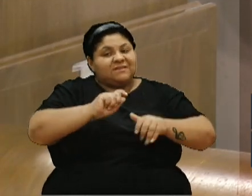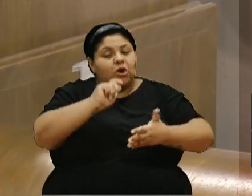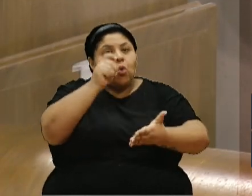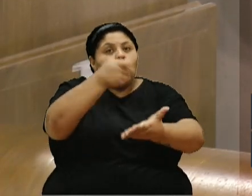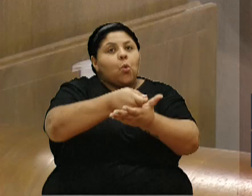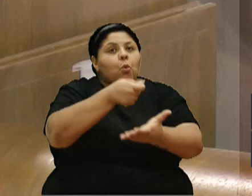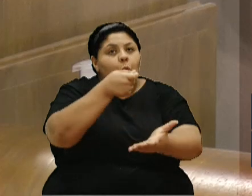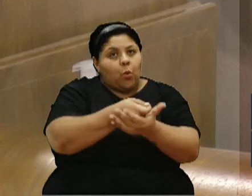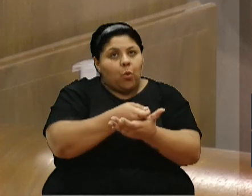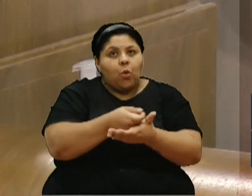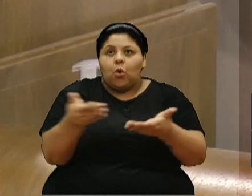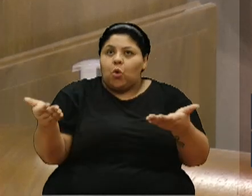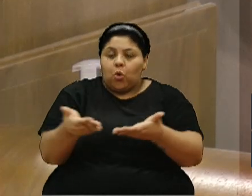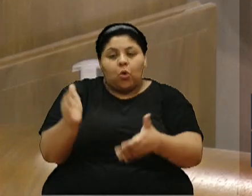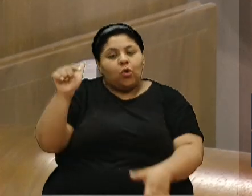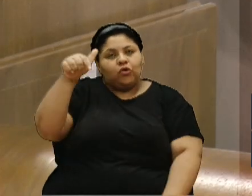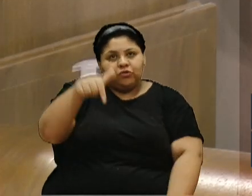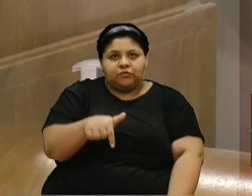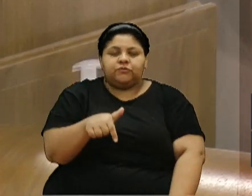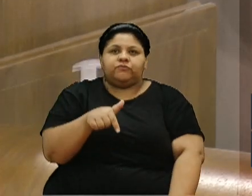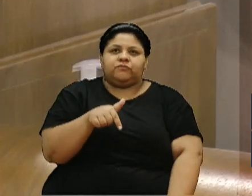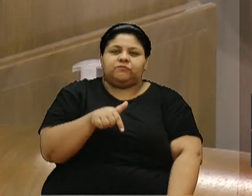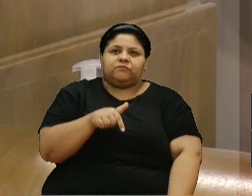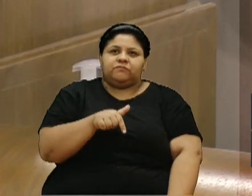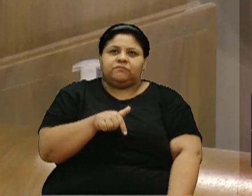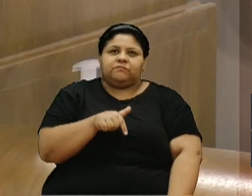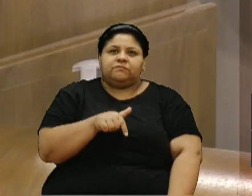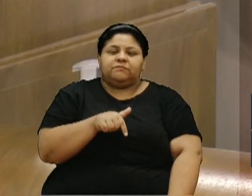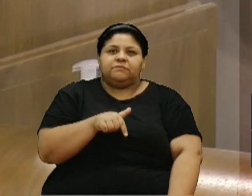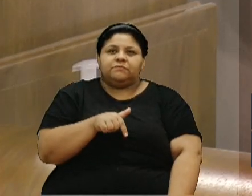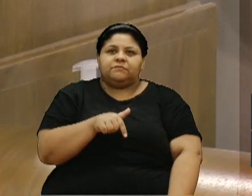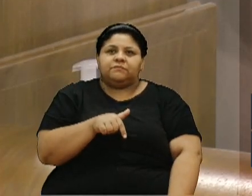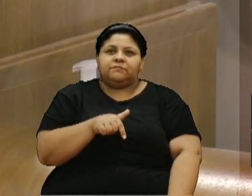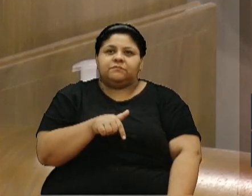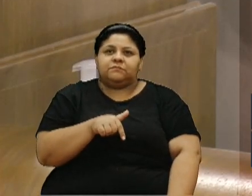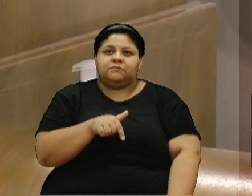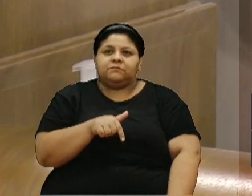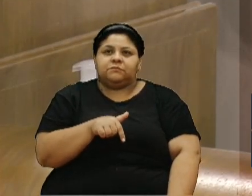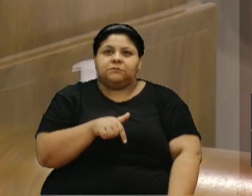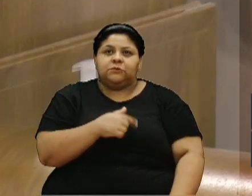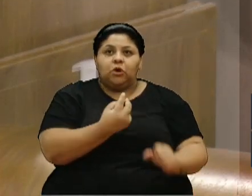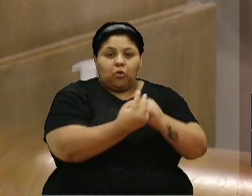lutar. Então, estar aqui hoje é estar